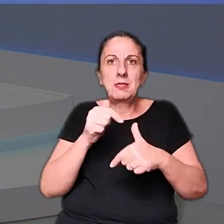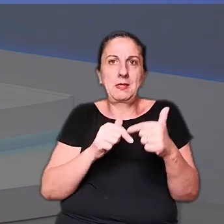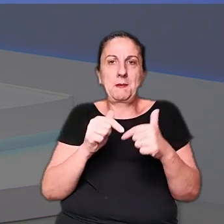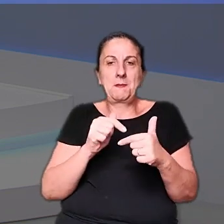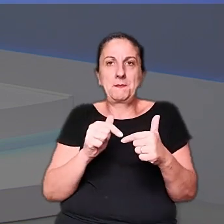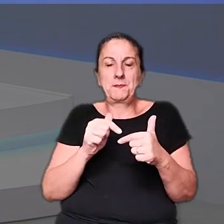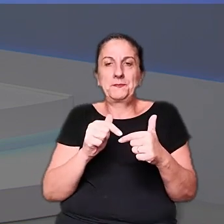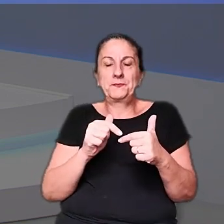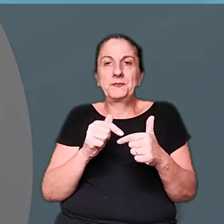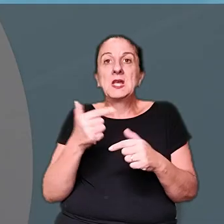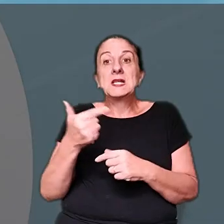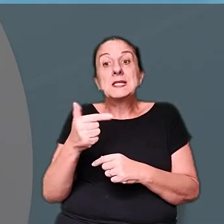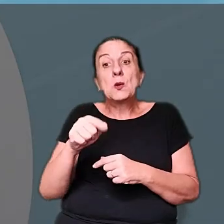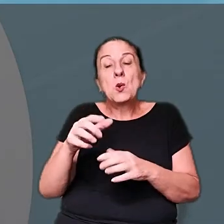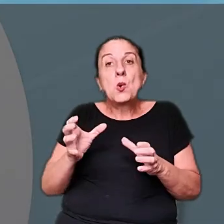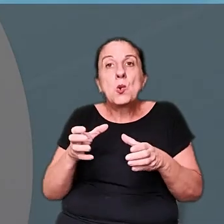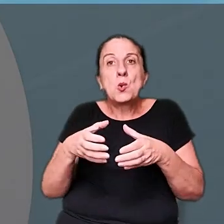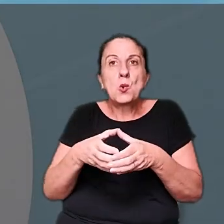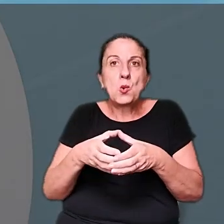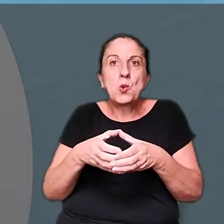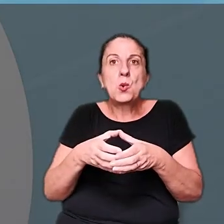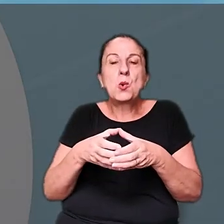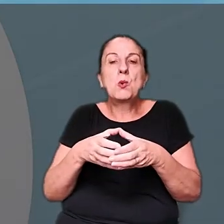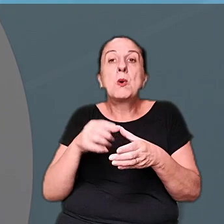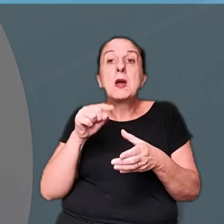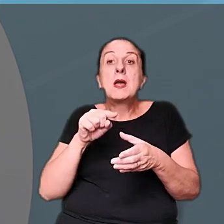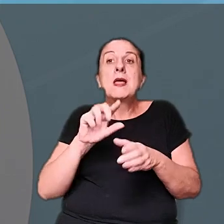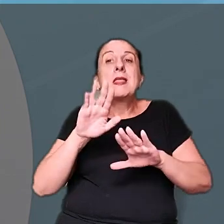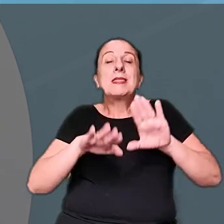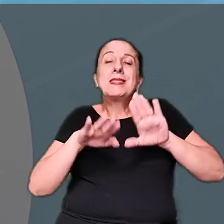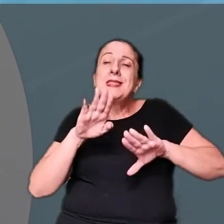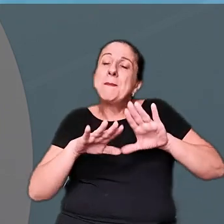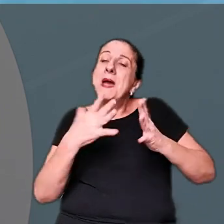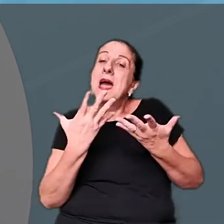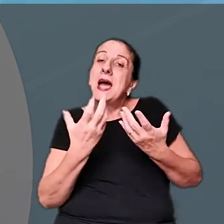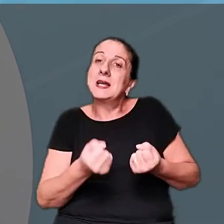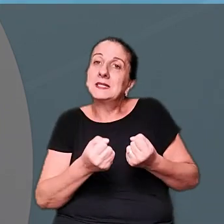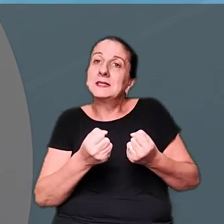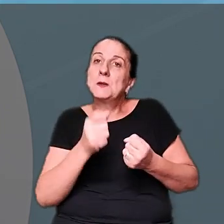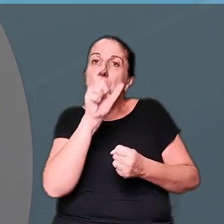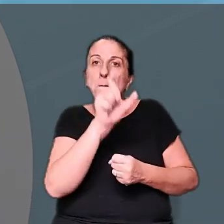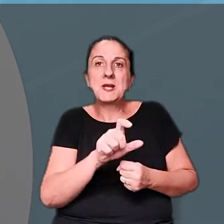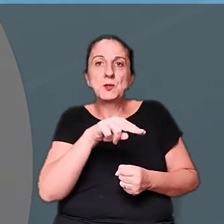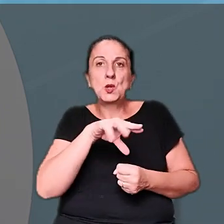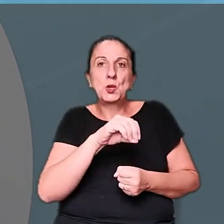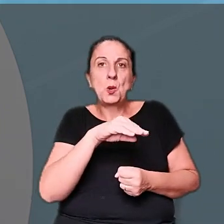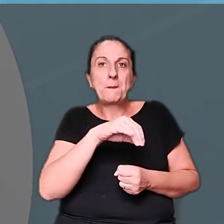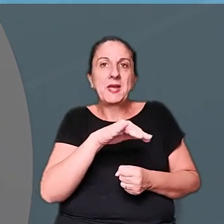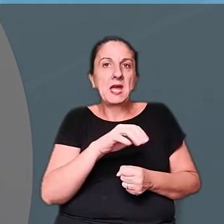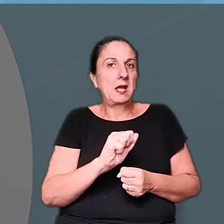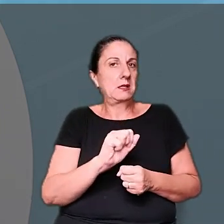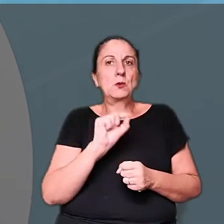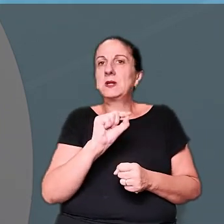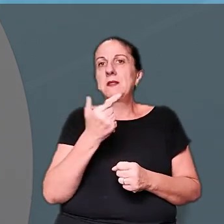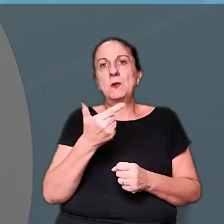de dívida trabalhista. Segundo o colegiado, a investidura no cargo depende da aceitação da pessoa nomeada, o que não ocorreu